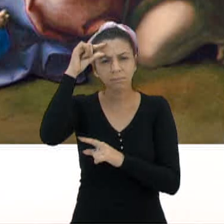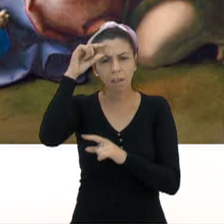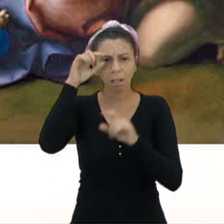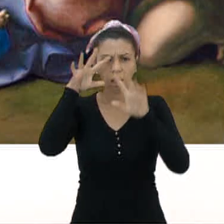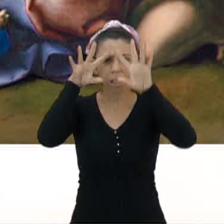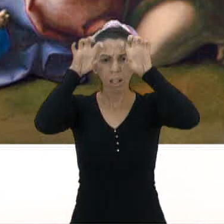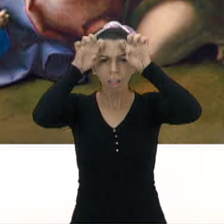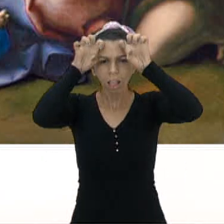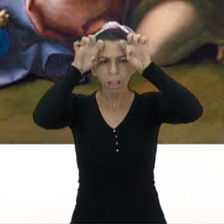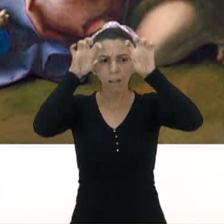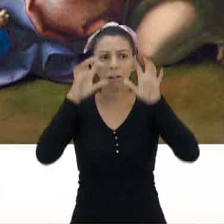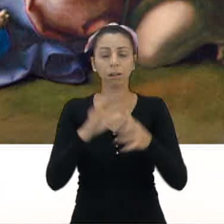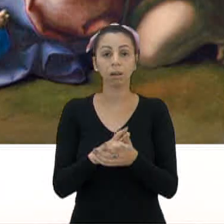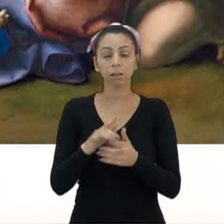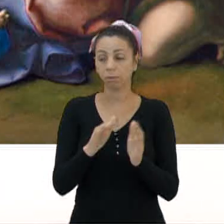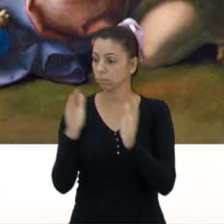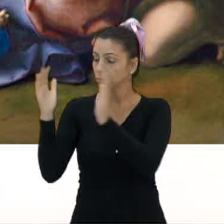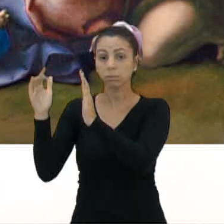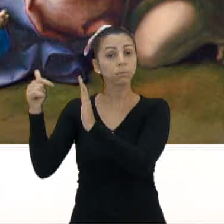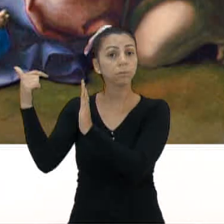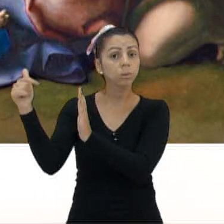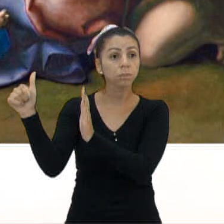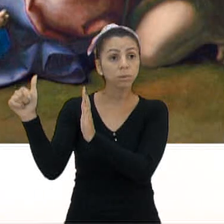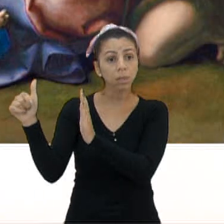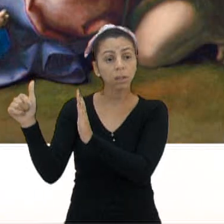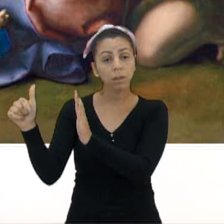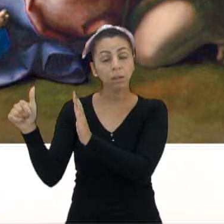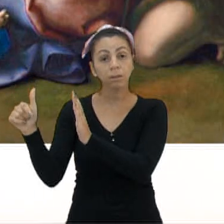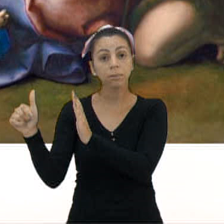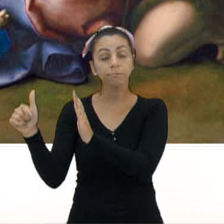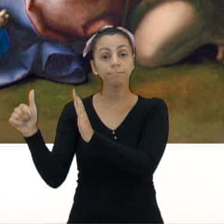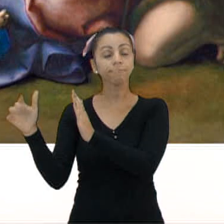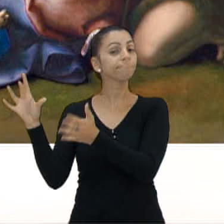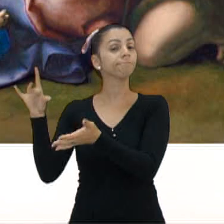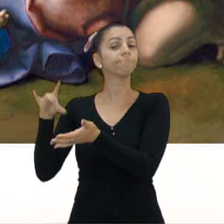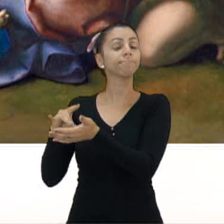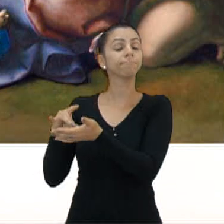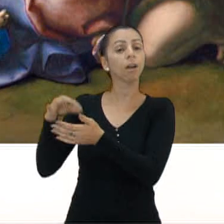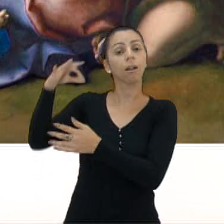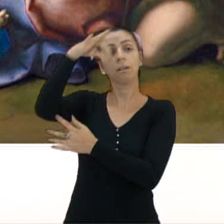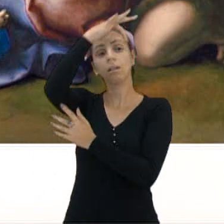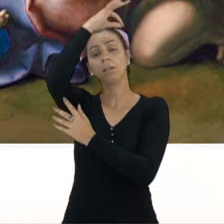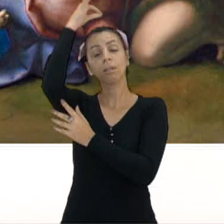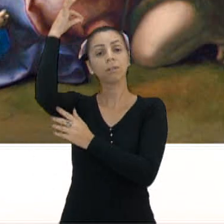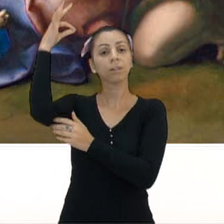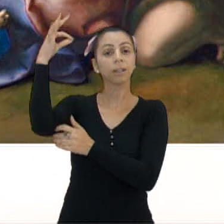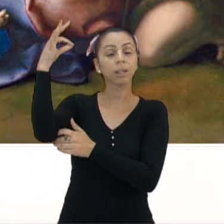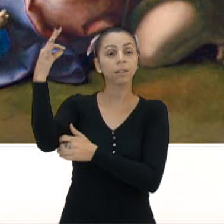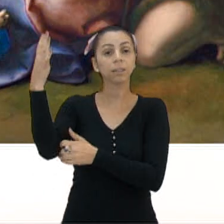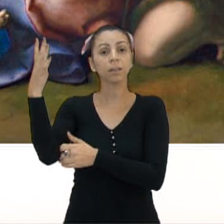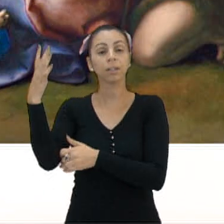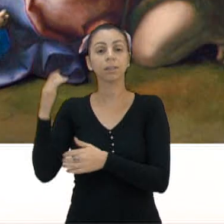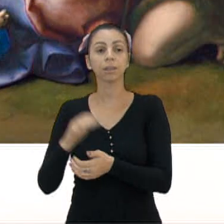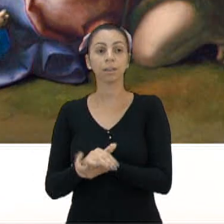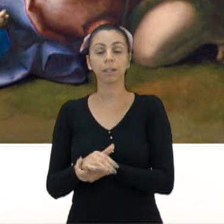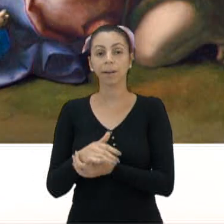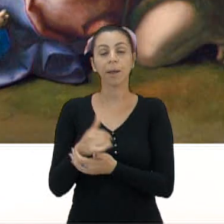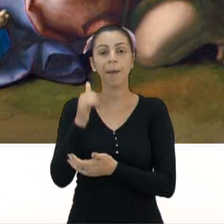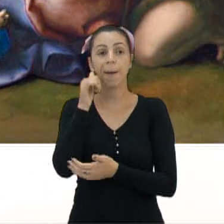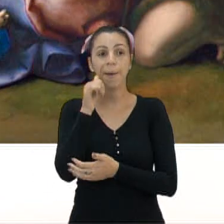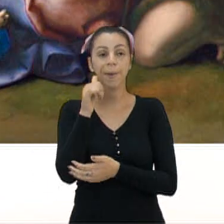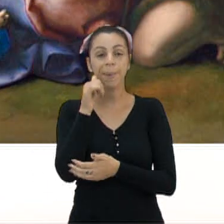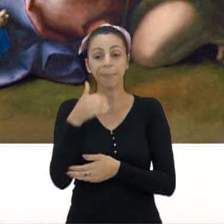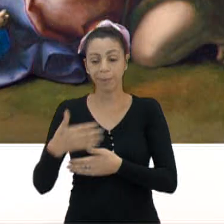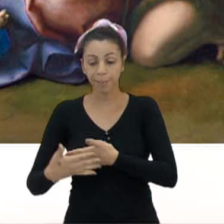ela não tinha. Né? Ali ela estava no ideal, a santa, a milagrosa. Imagine que uma mãe com um bebê ia estar com